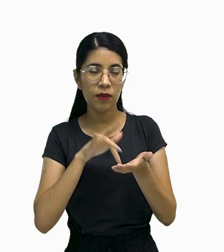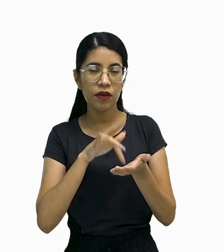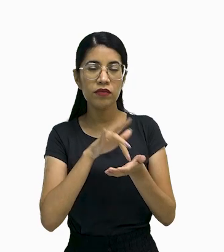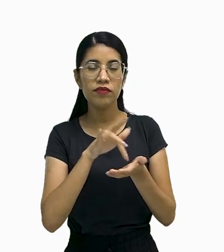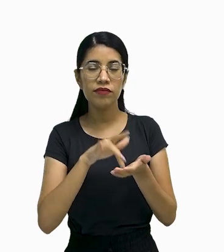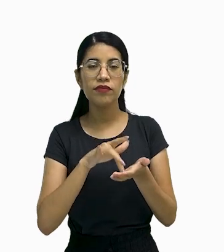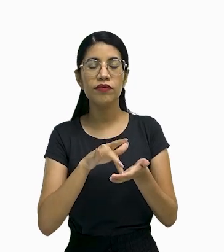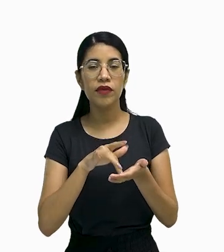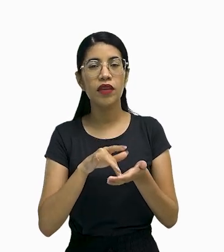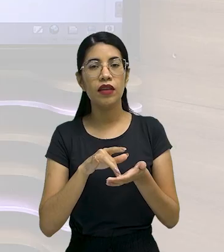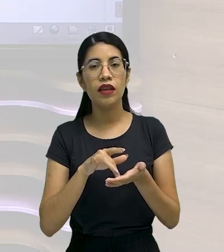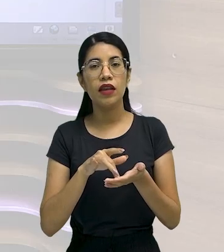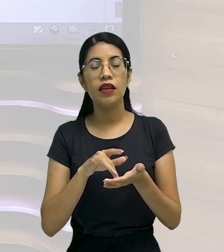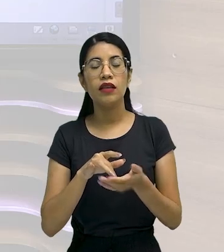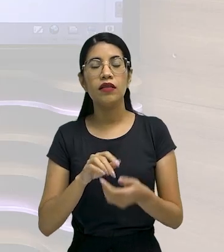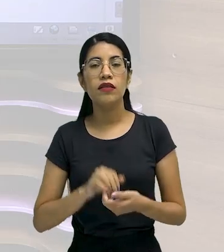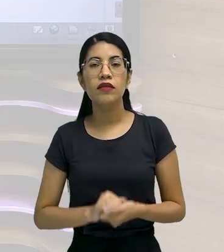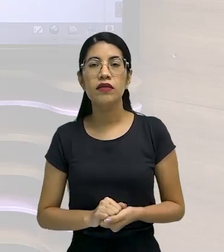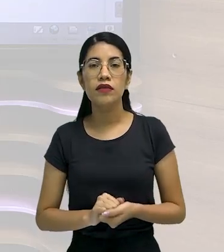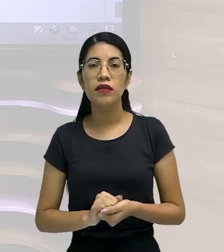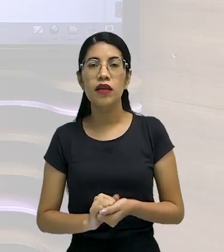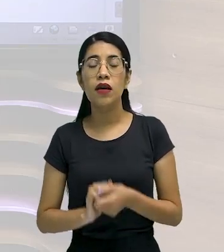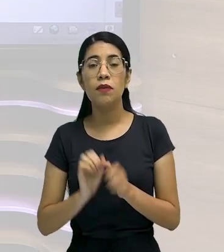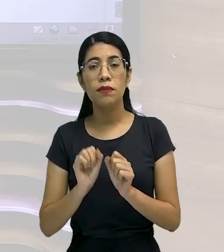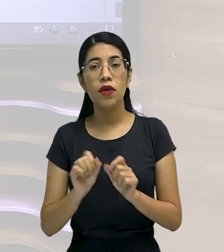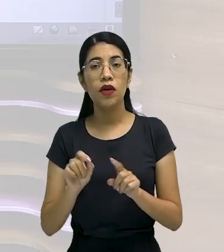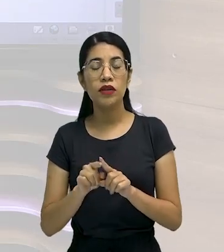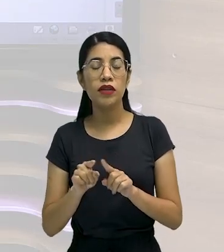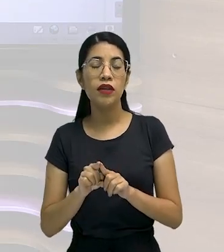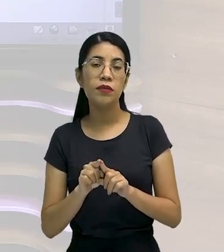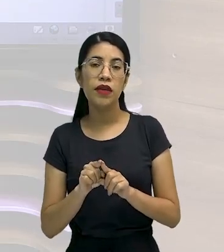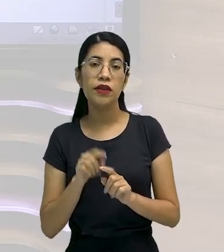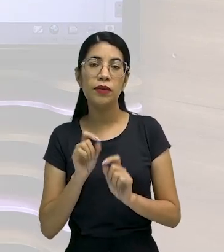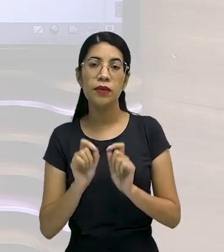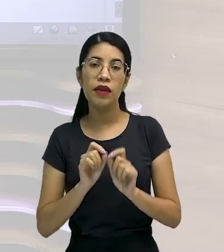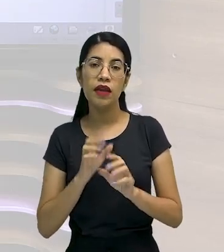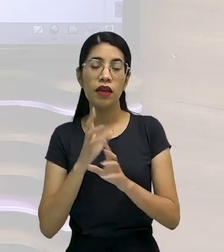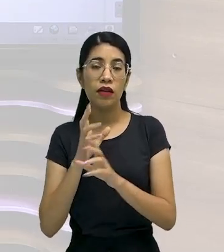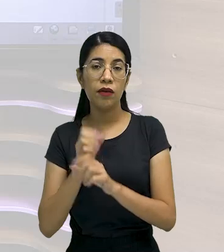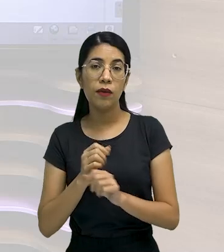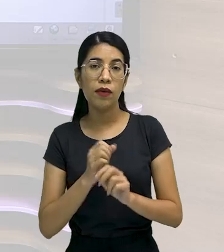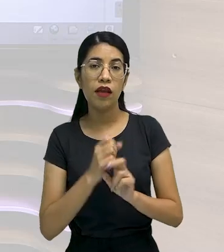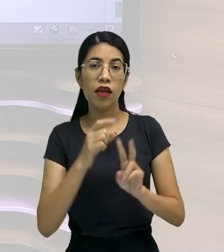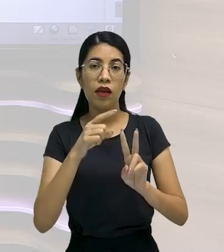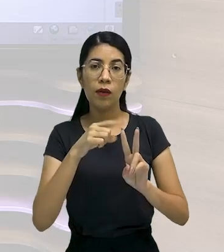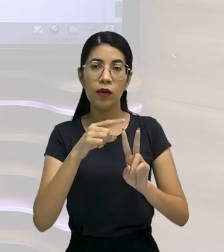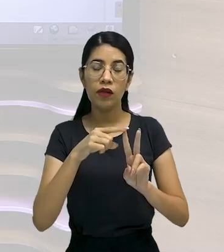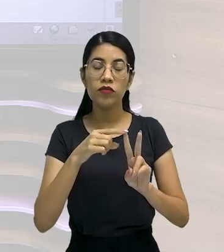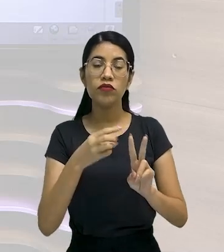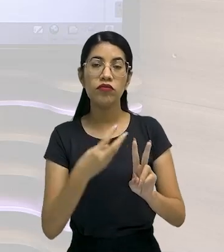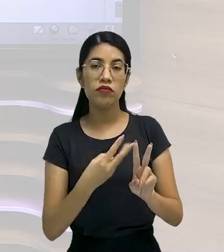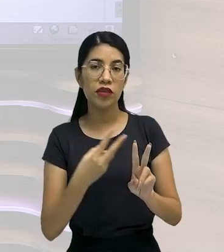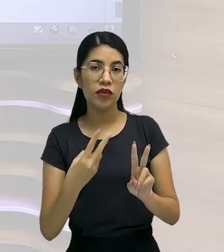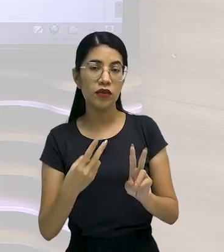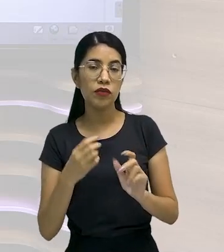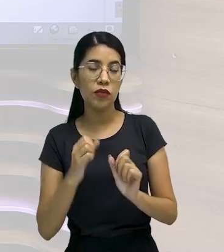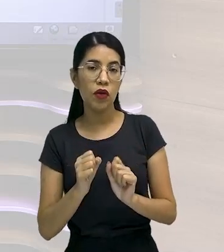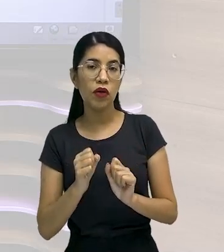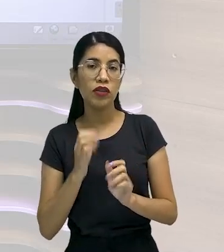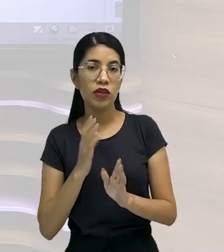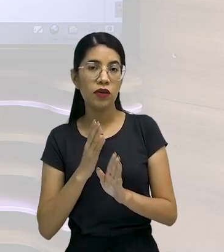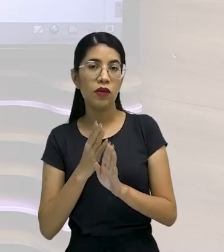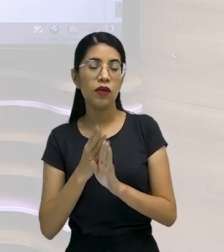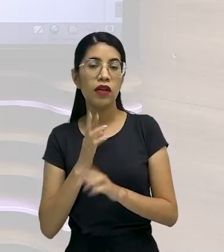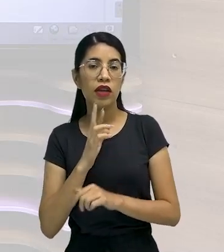mãos, né, uma calculadora científica, inclusive, você pode, aí, de repente, calcular a raiz quadrada de 32 e, do